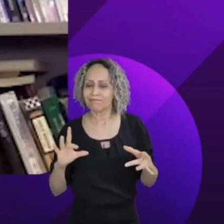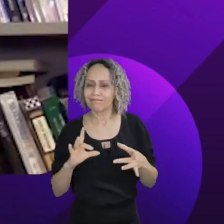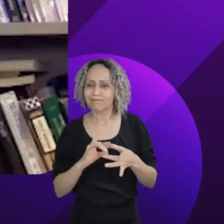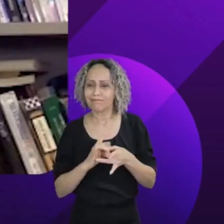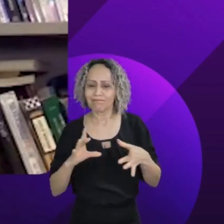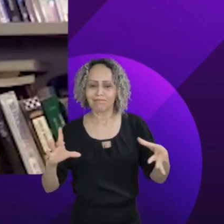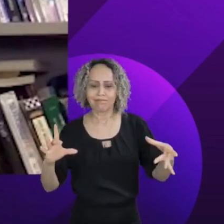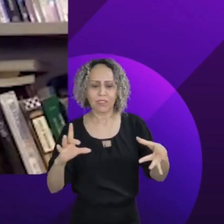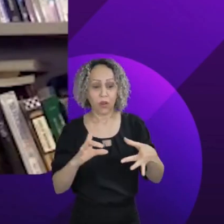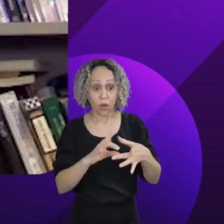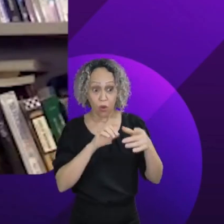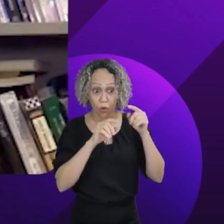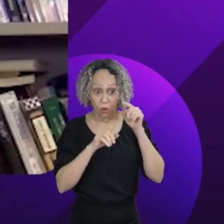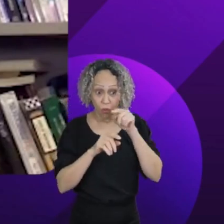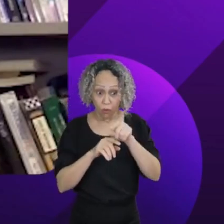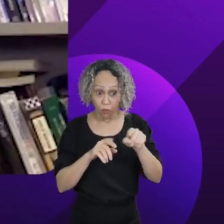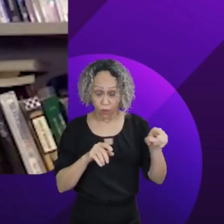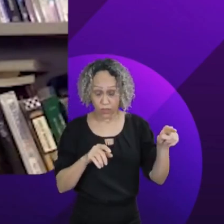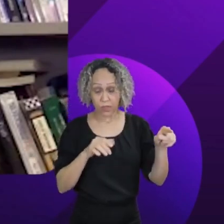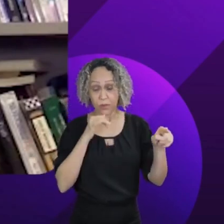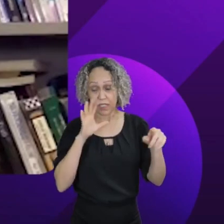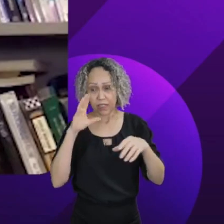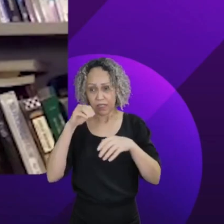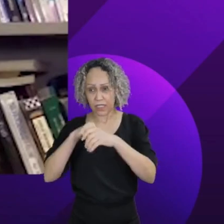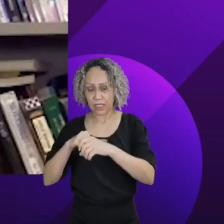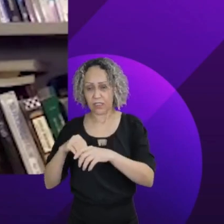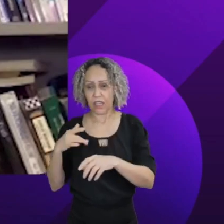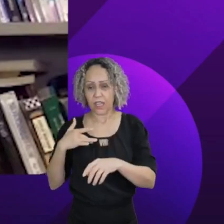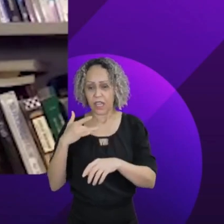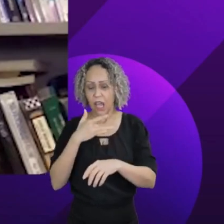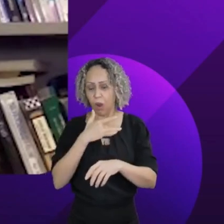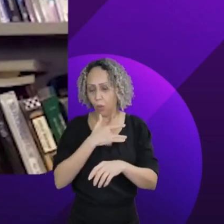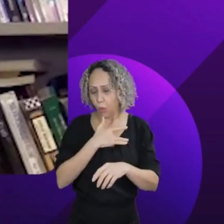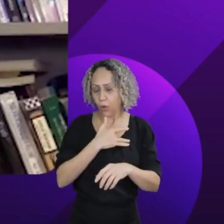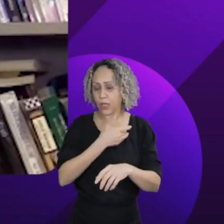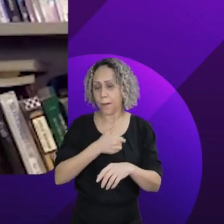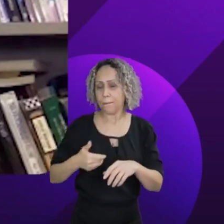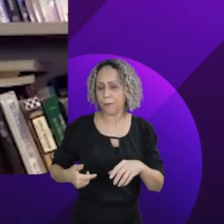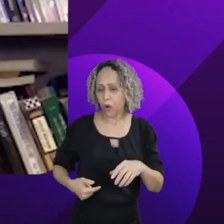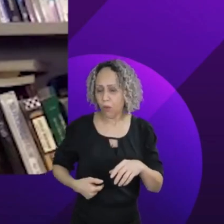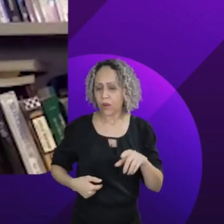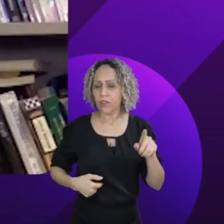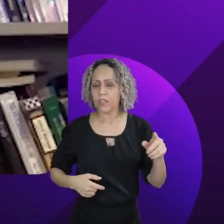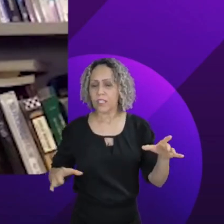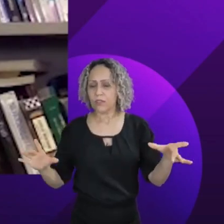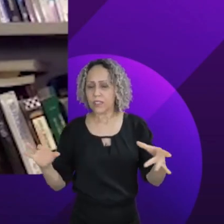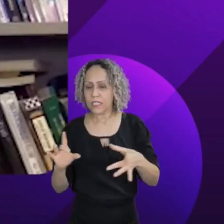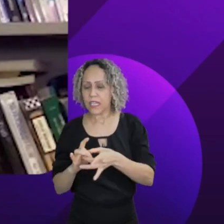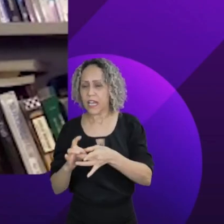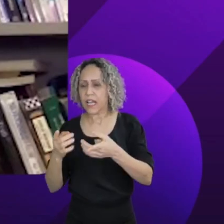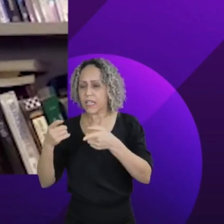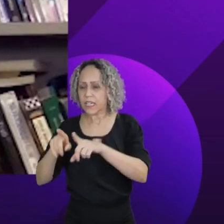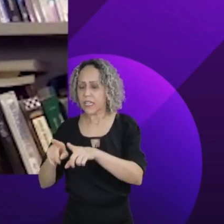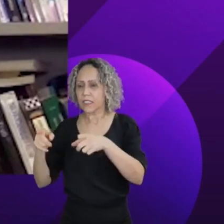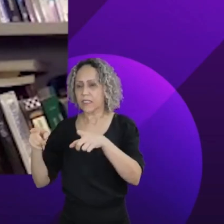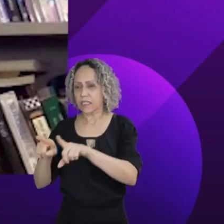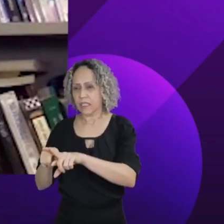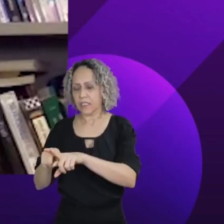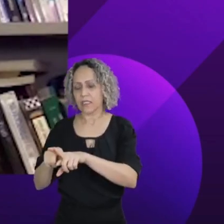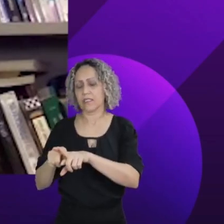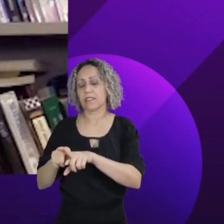os gestores na saúde pública e os conselhos de participação, né?